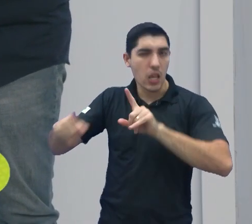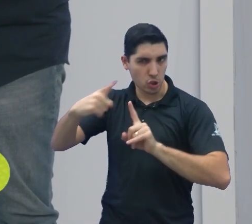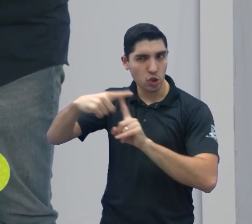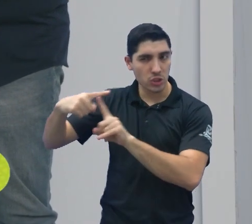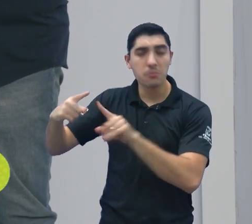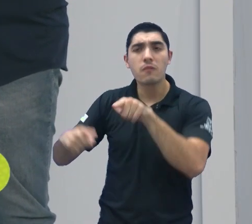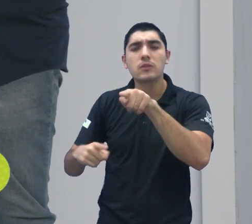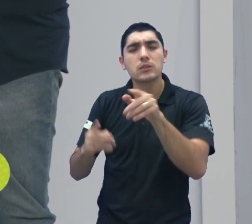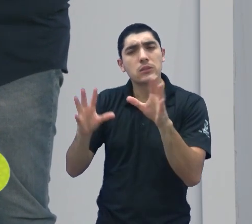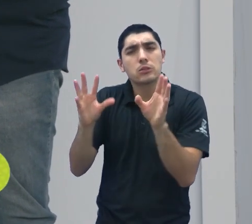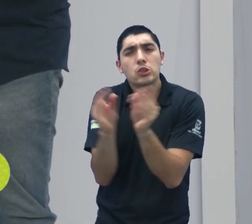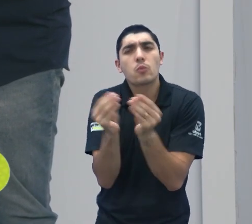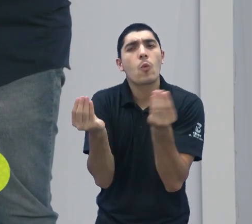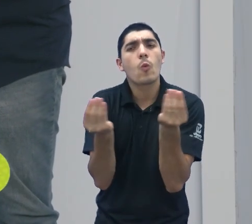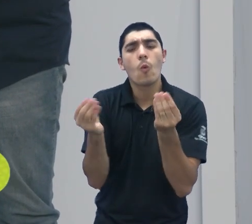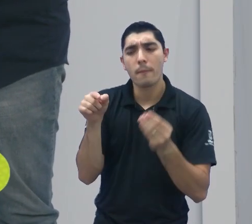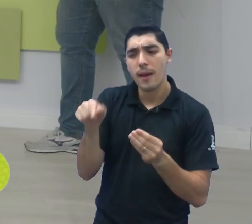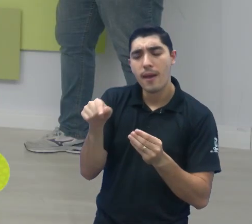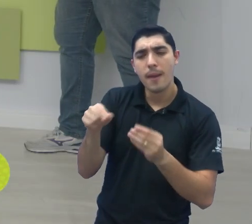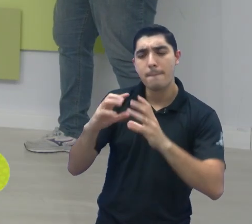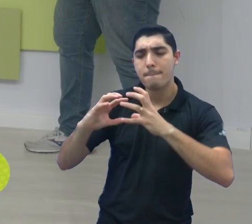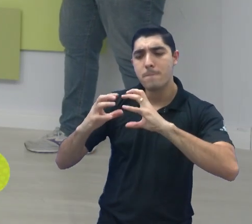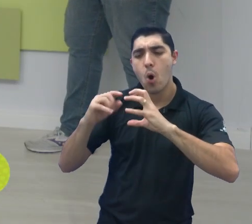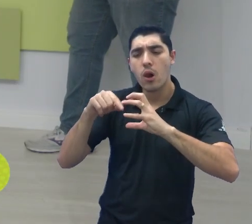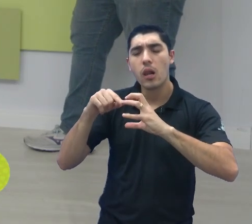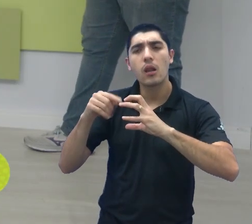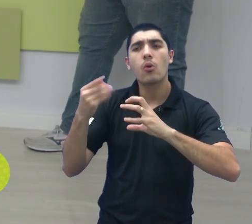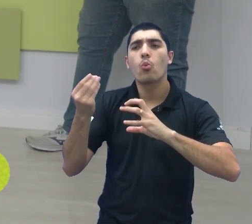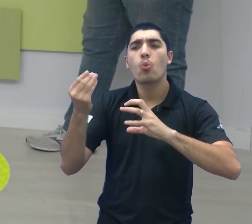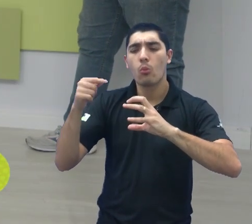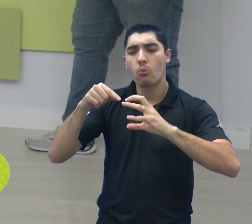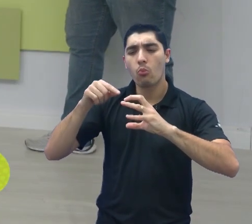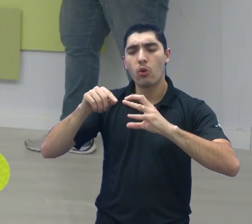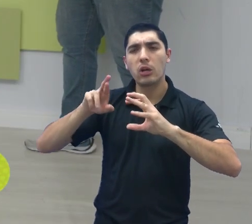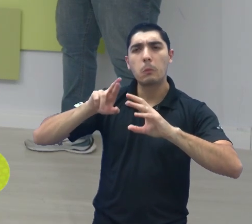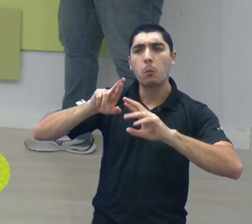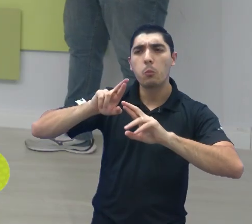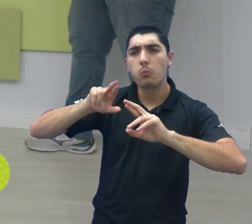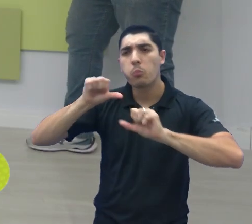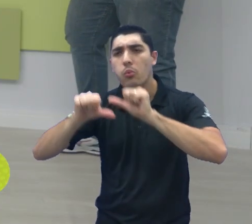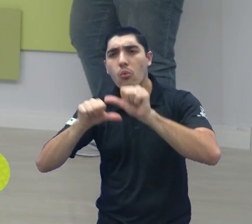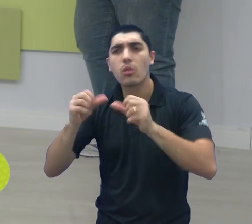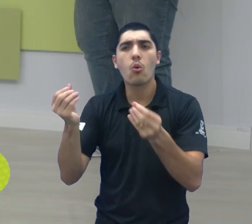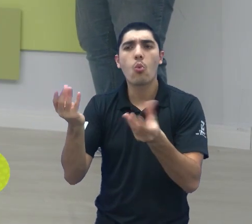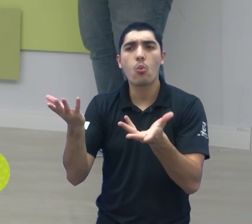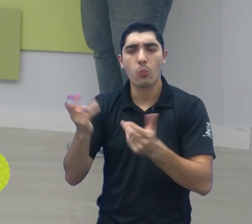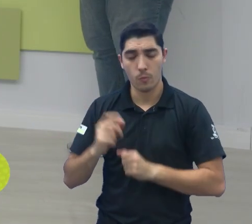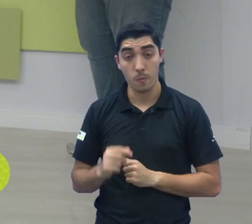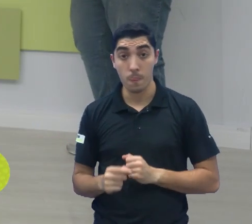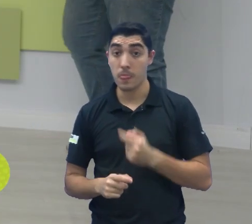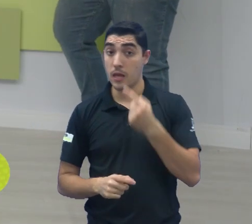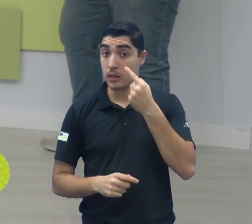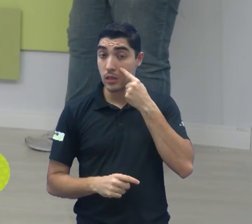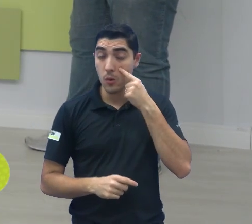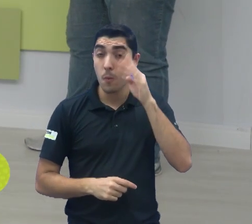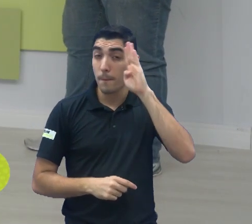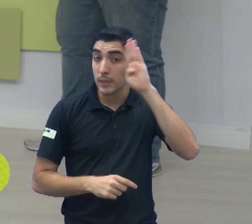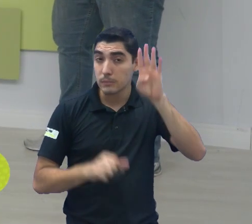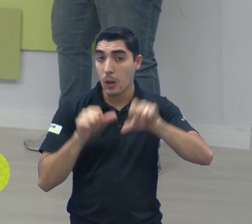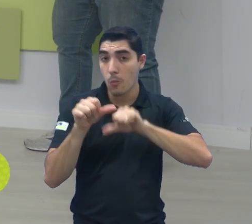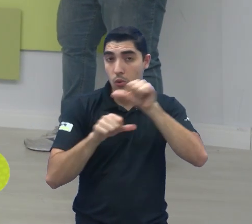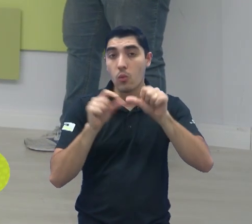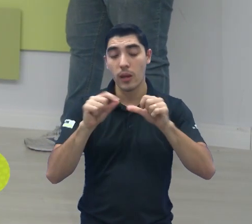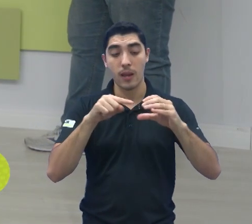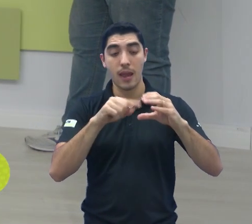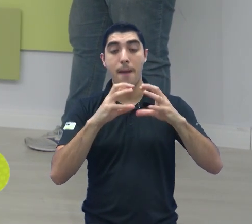são as principais características dessas bolas e tudo mais dentro do jogo da bocha paralímpica. As variações, né, principais são a textura